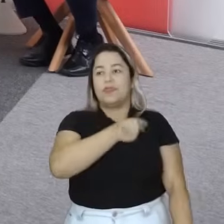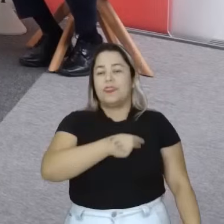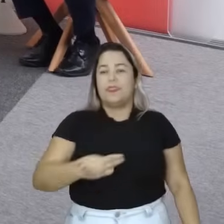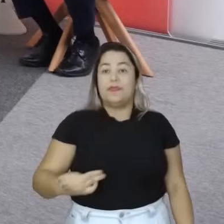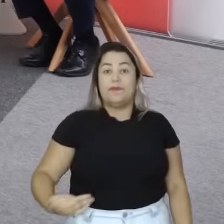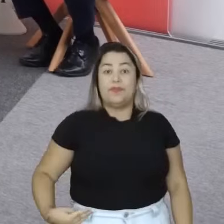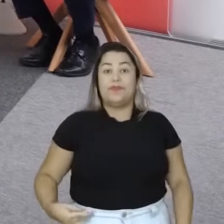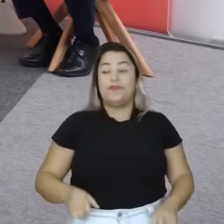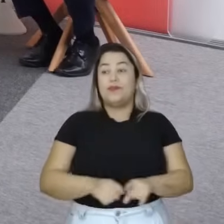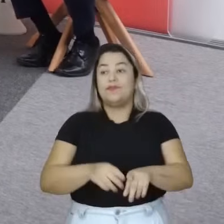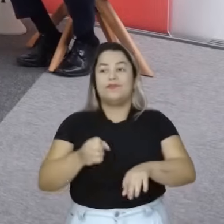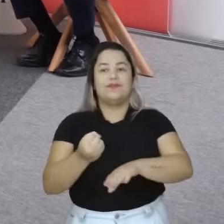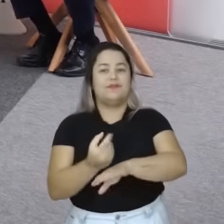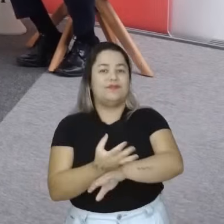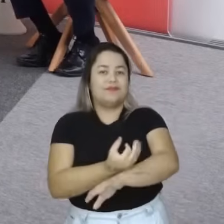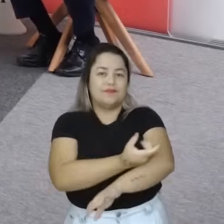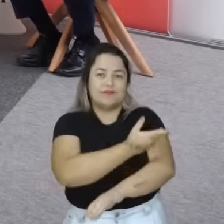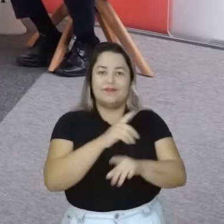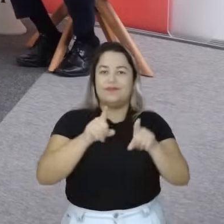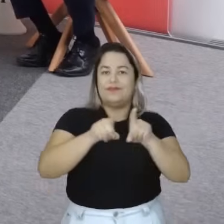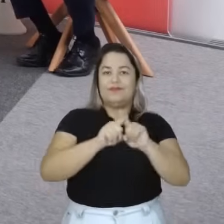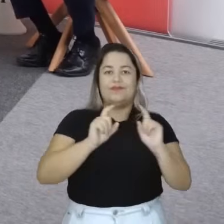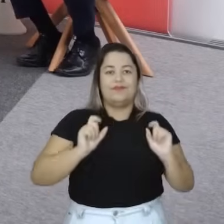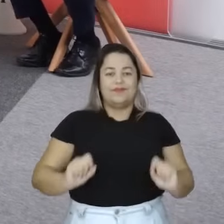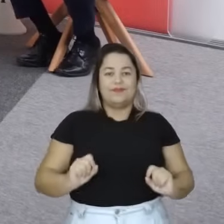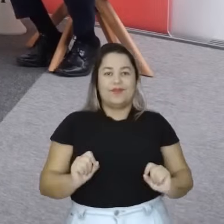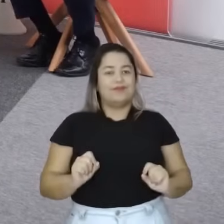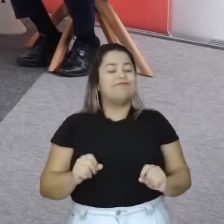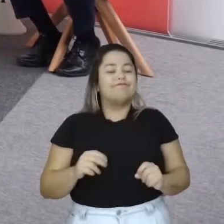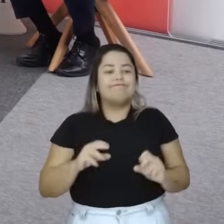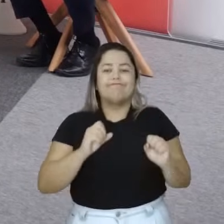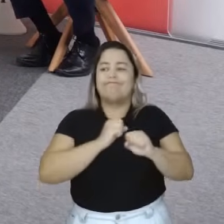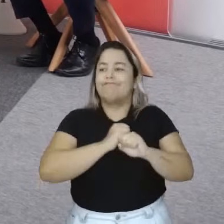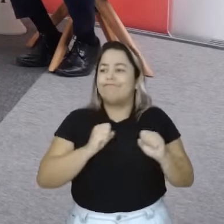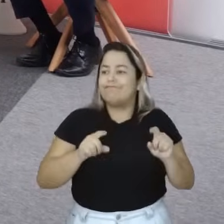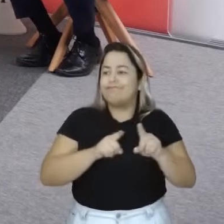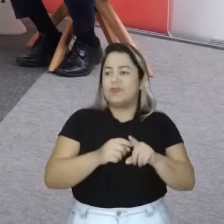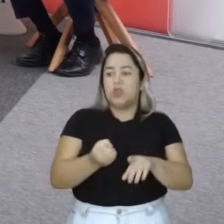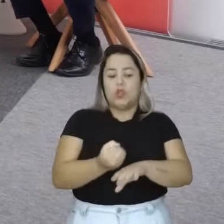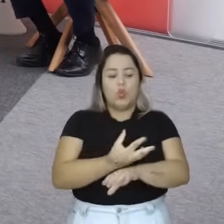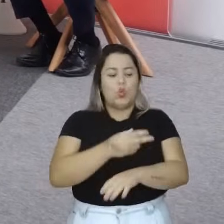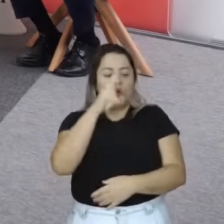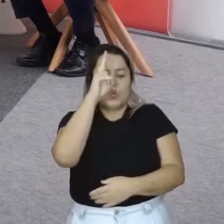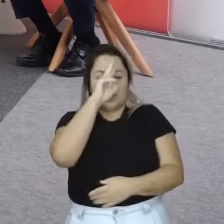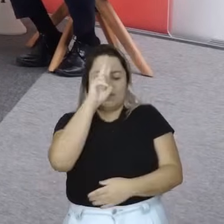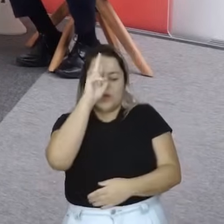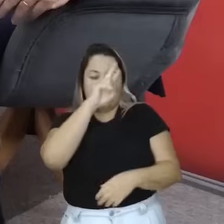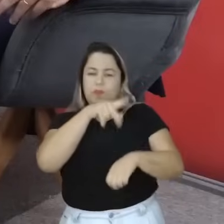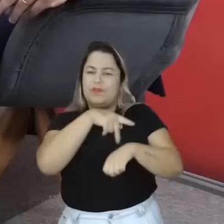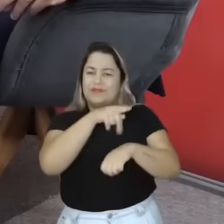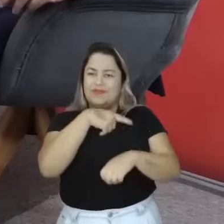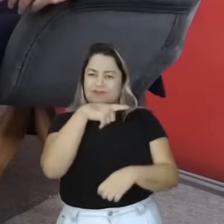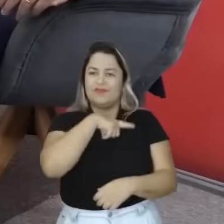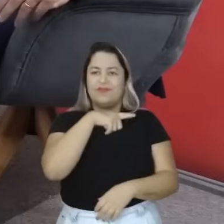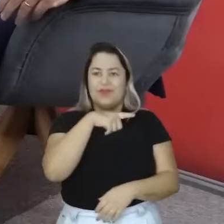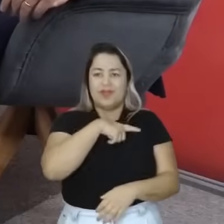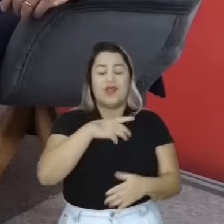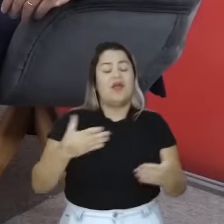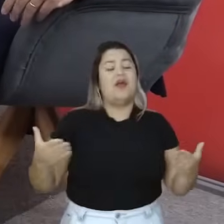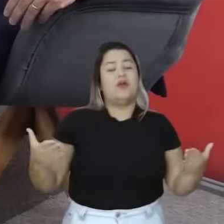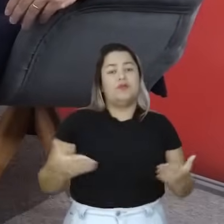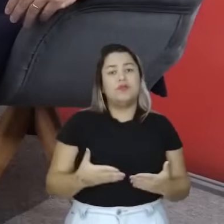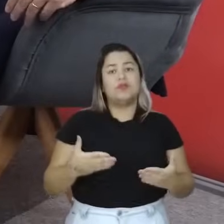emocionei várias vezes enquanto ele falava. É impossível não se emocionar quando a gente lembra que país nós já tivemos e agora